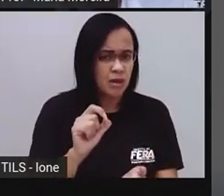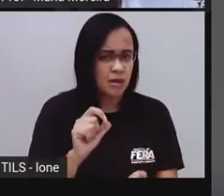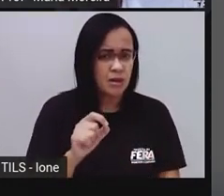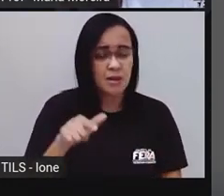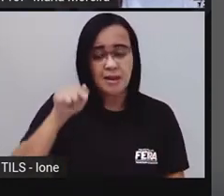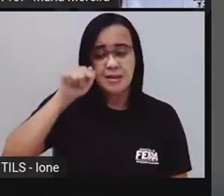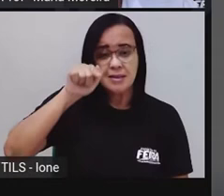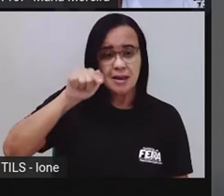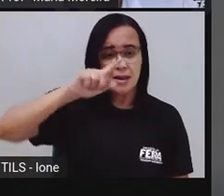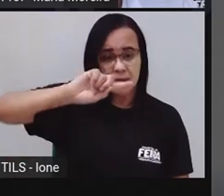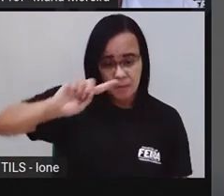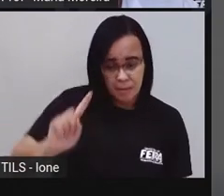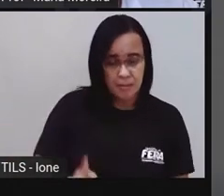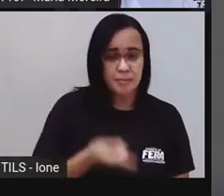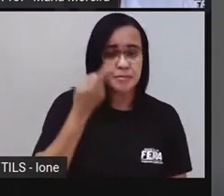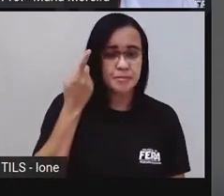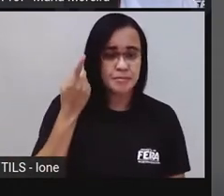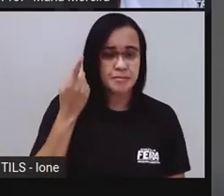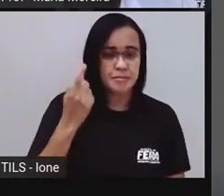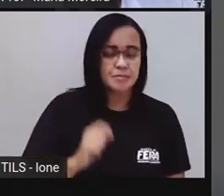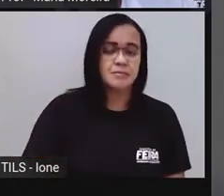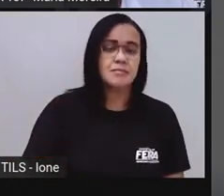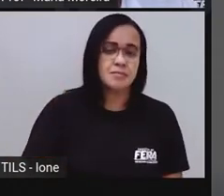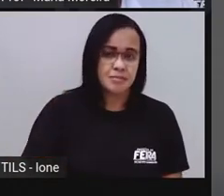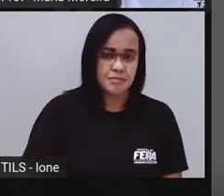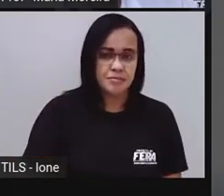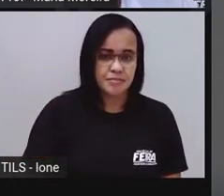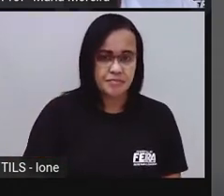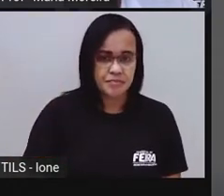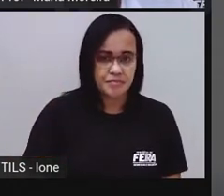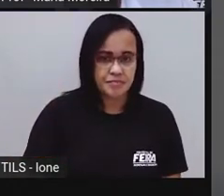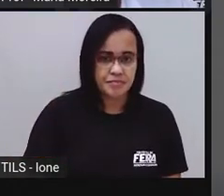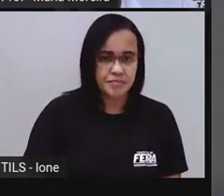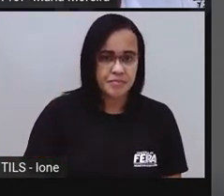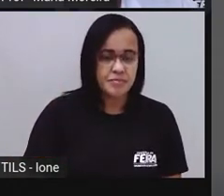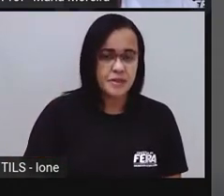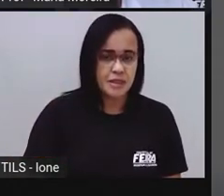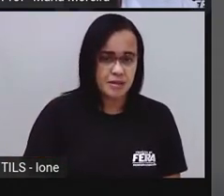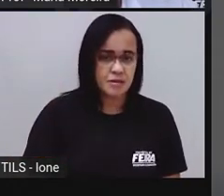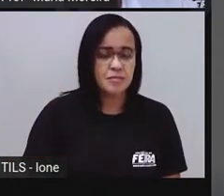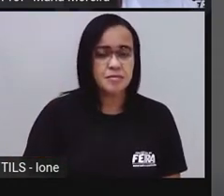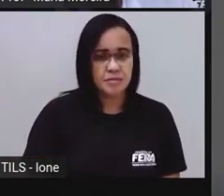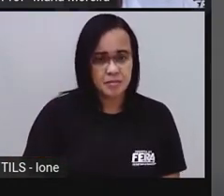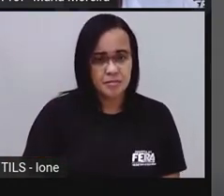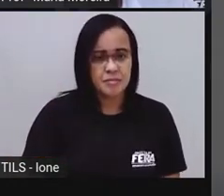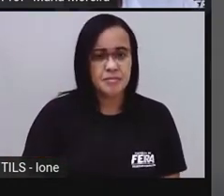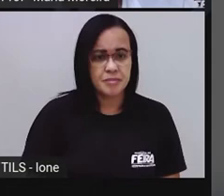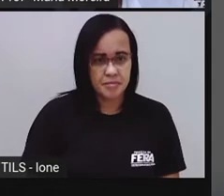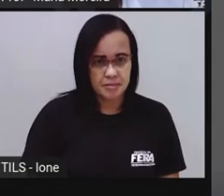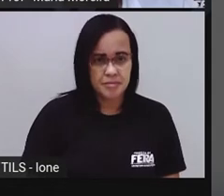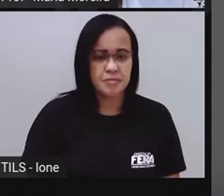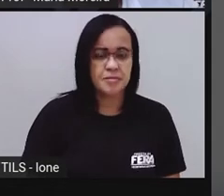tenho sete unidades de milhar Ou seja eu tenho quantos mil ó 7000